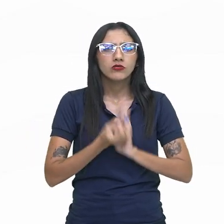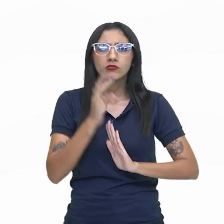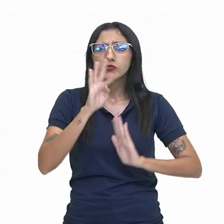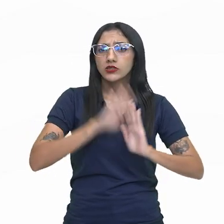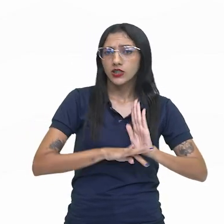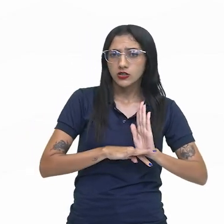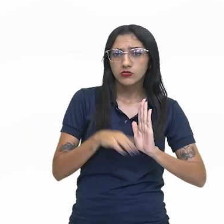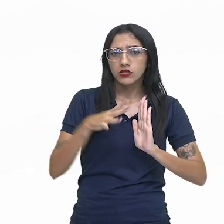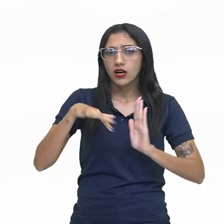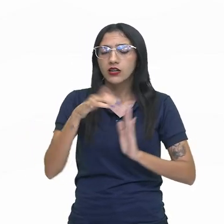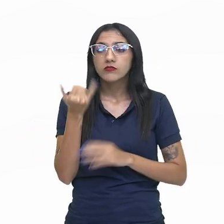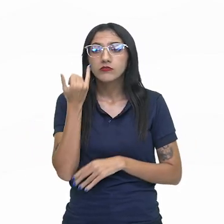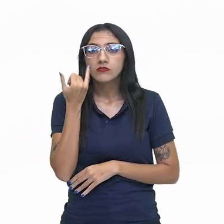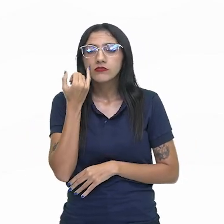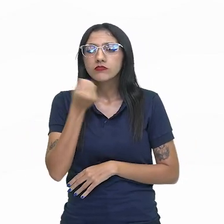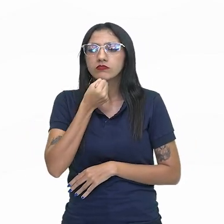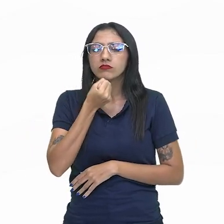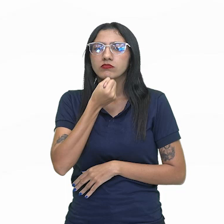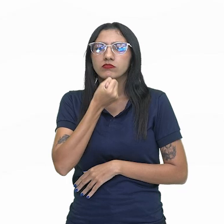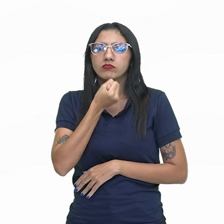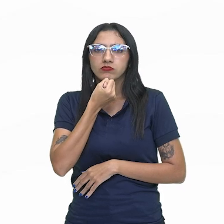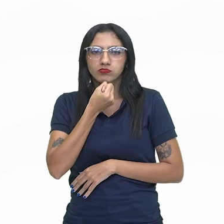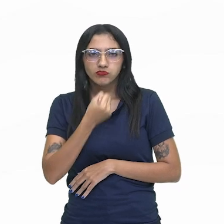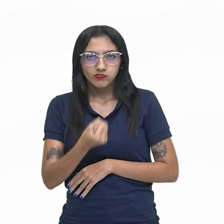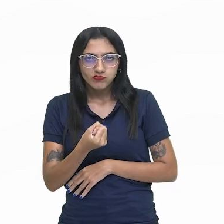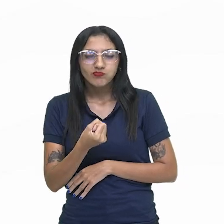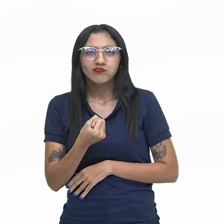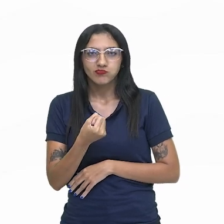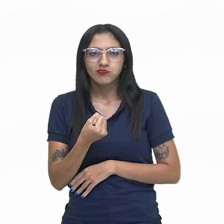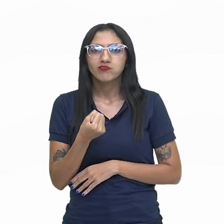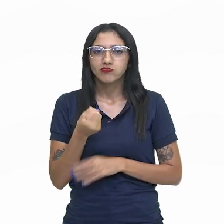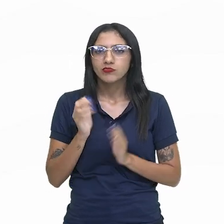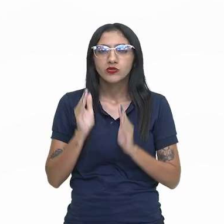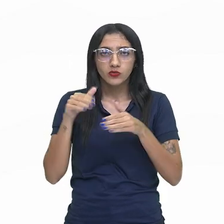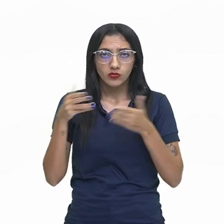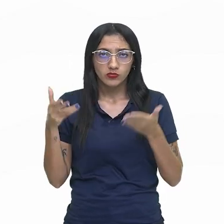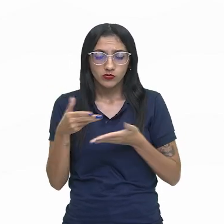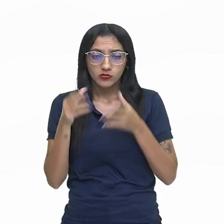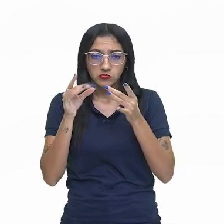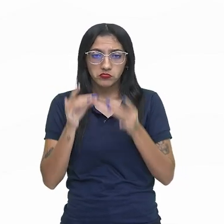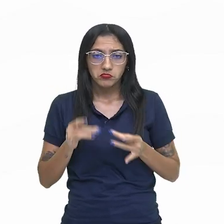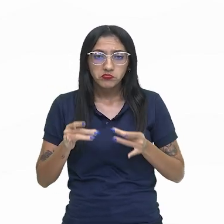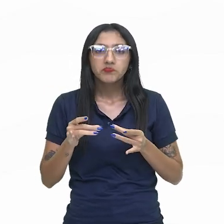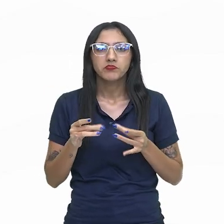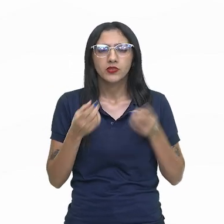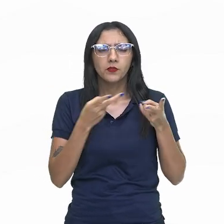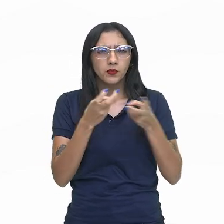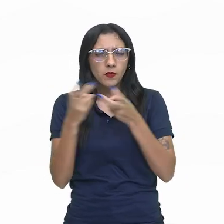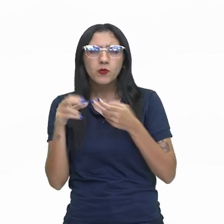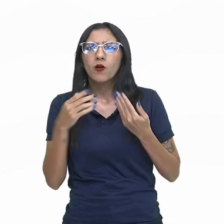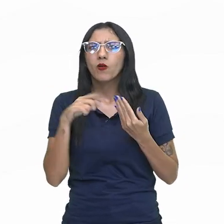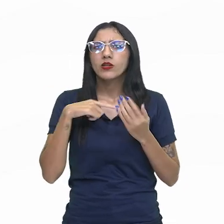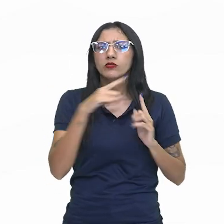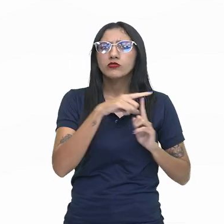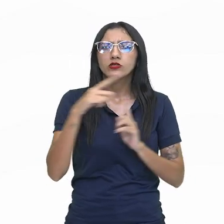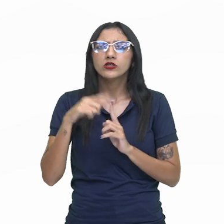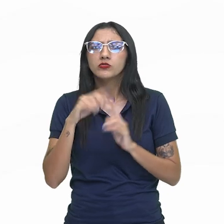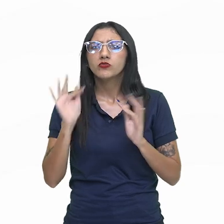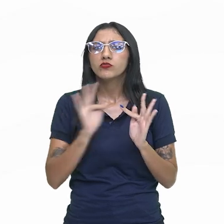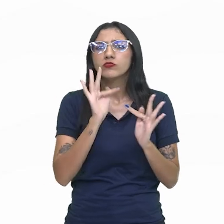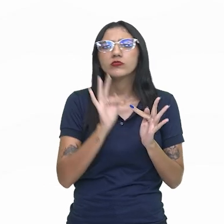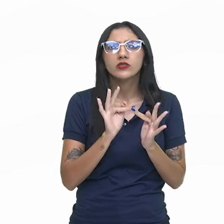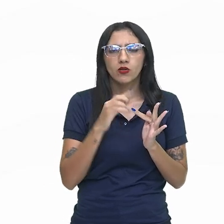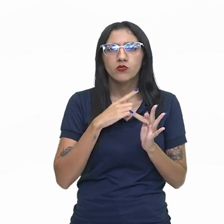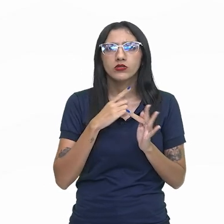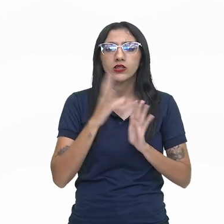de textos jornalísticos, a notícia, né, que a gente vai trabalhar, reconhecendo as funções que